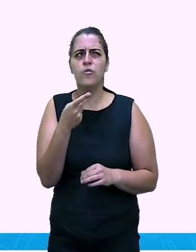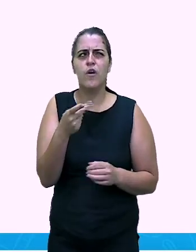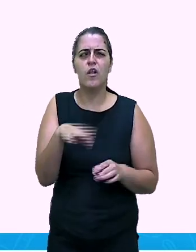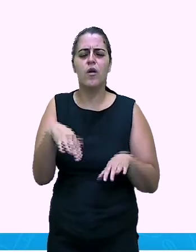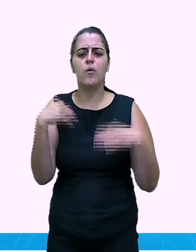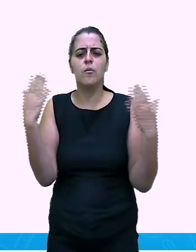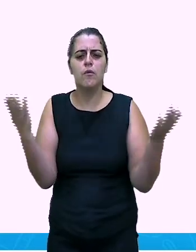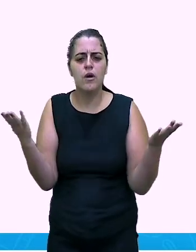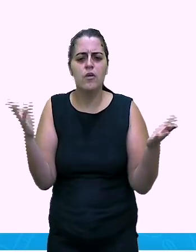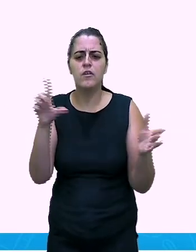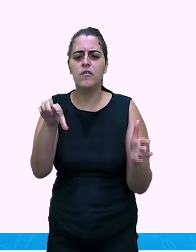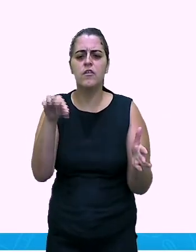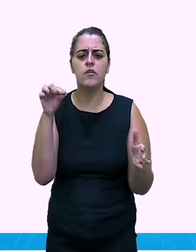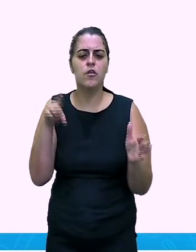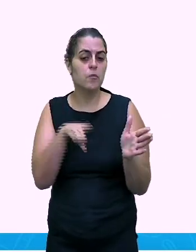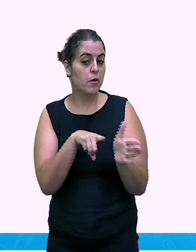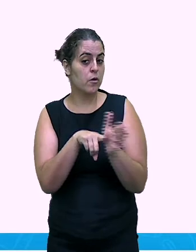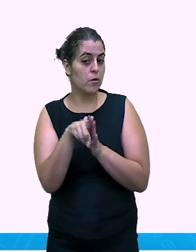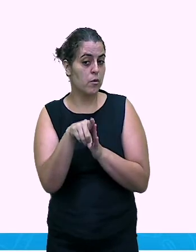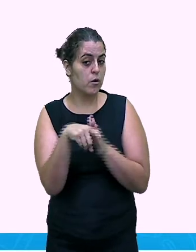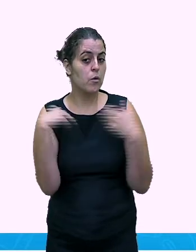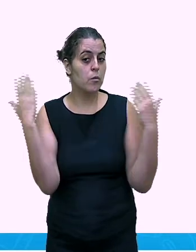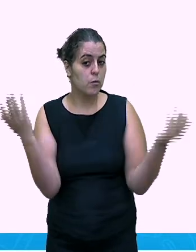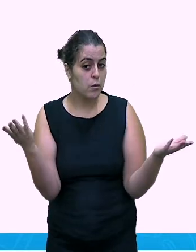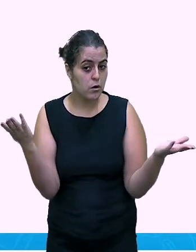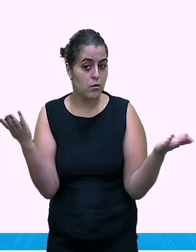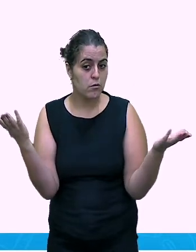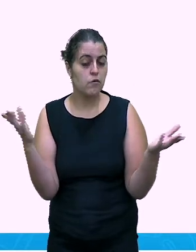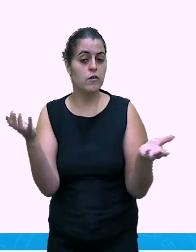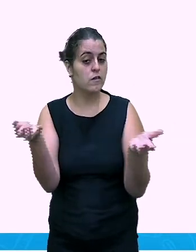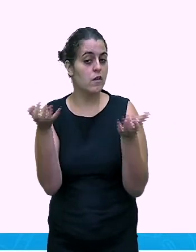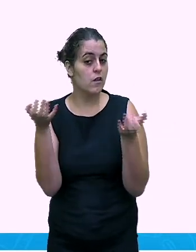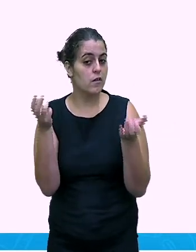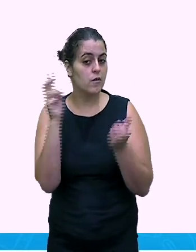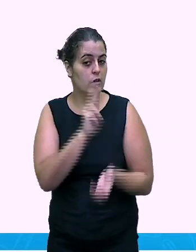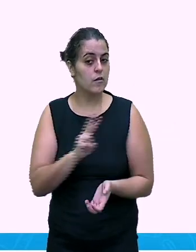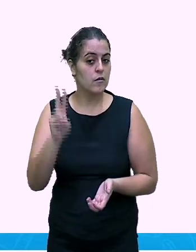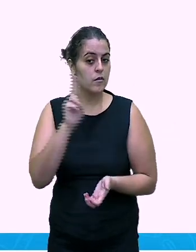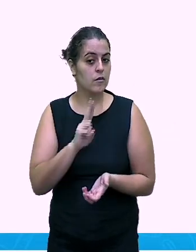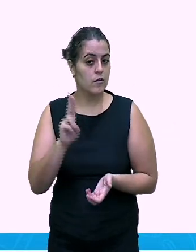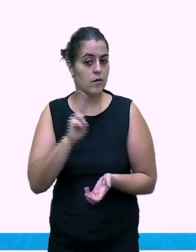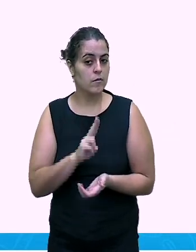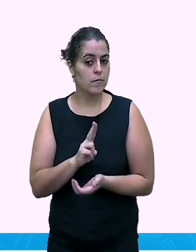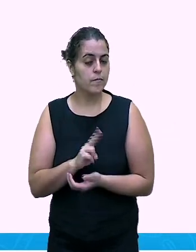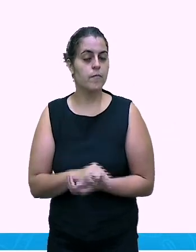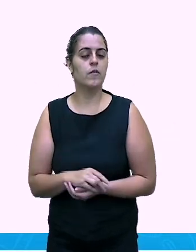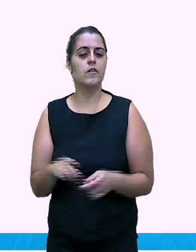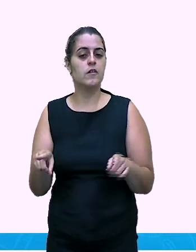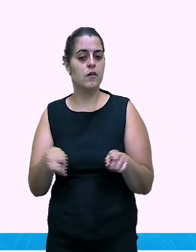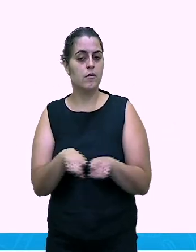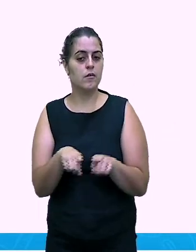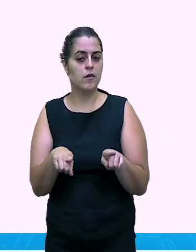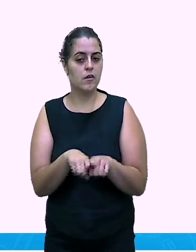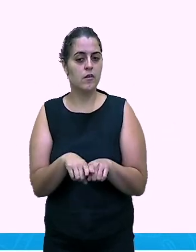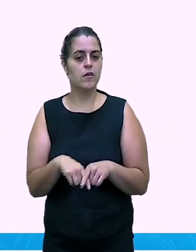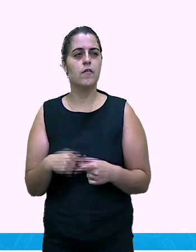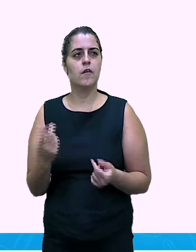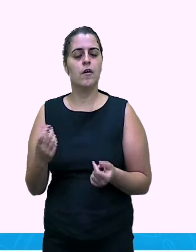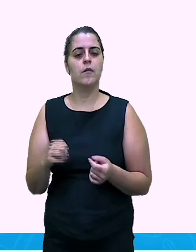É balão de pergunta? Qual balão que você quer usar? E também você vai colocar